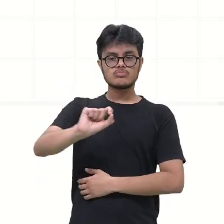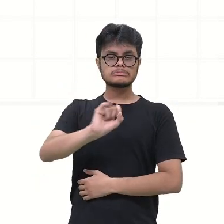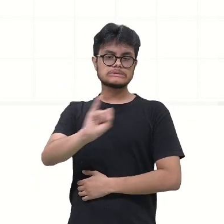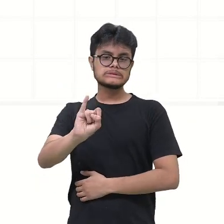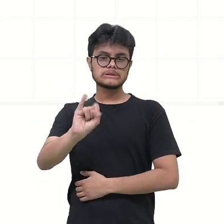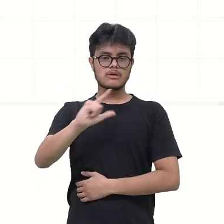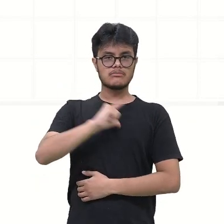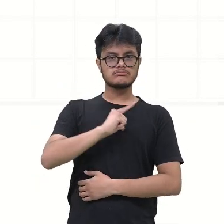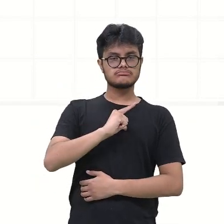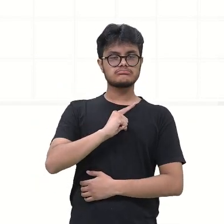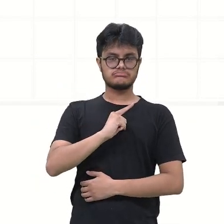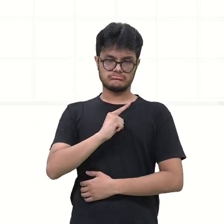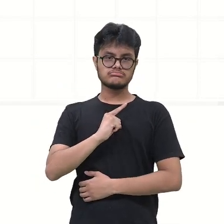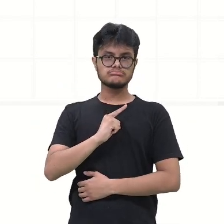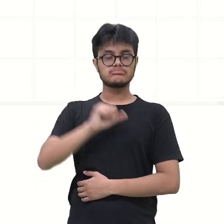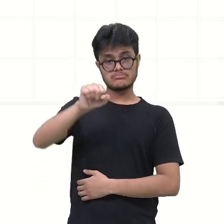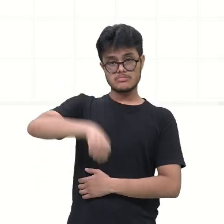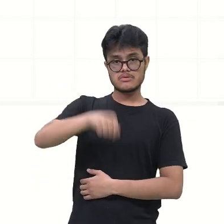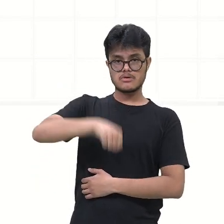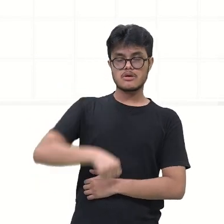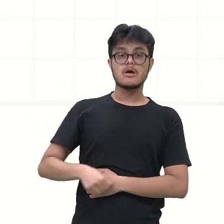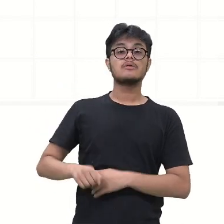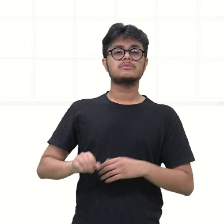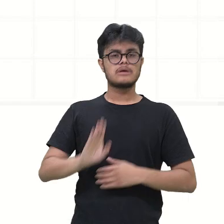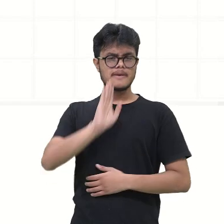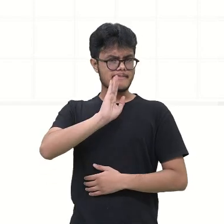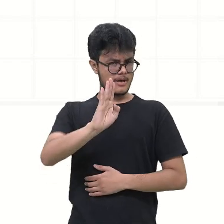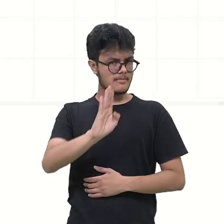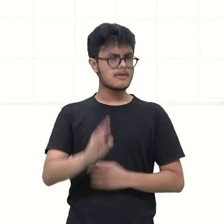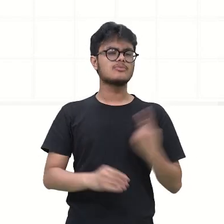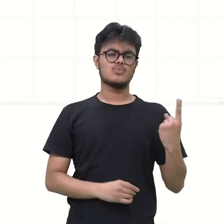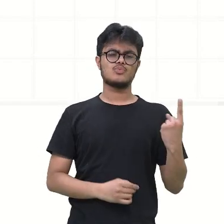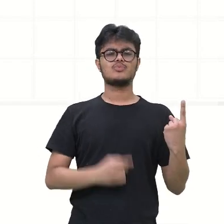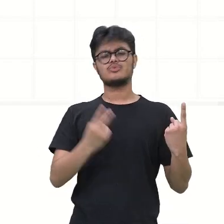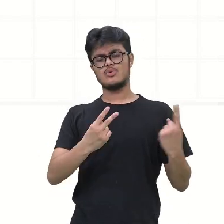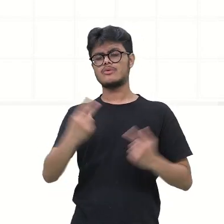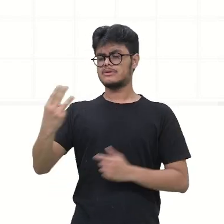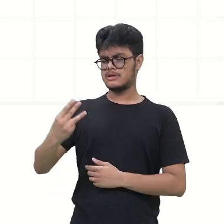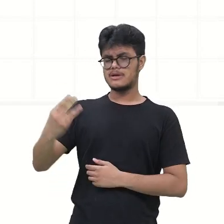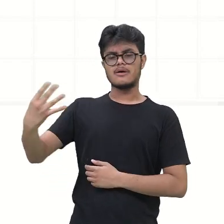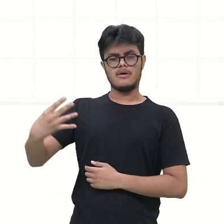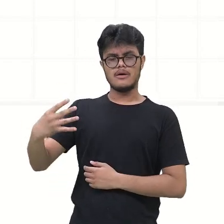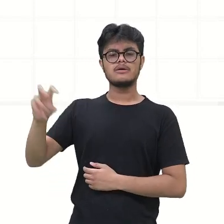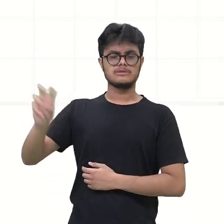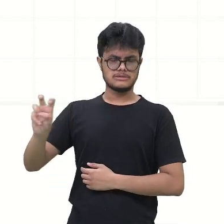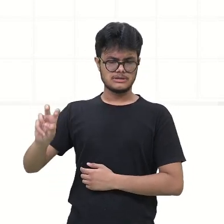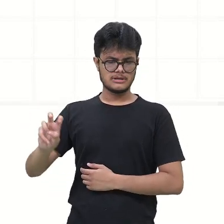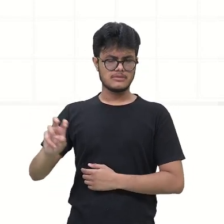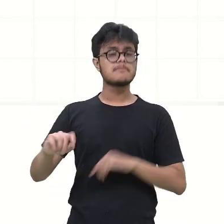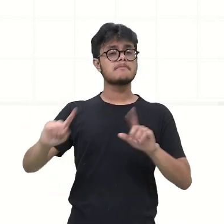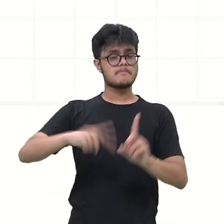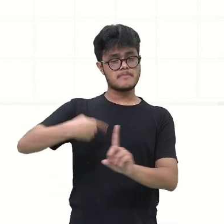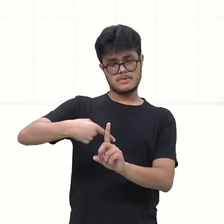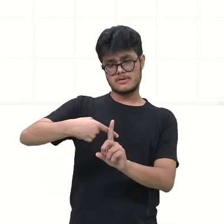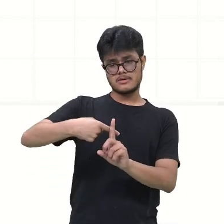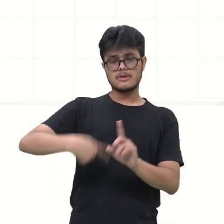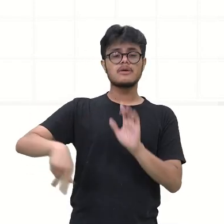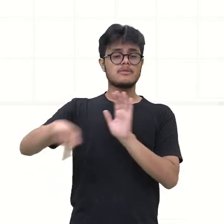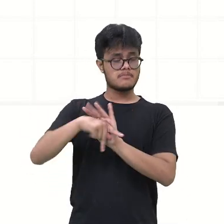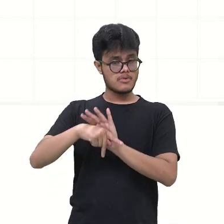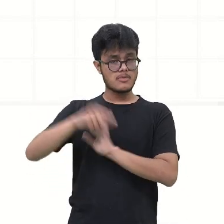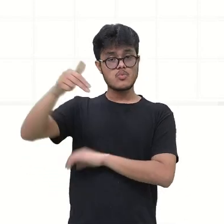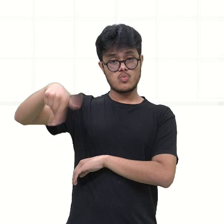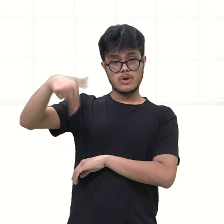eu vou ter tantos números, os principais, os que aparecem, né, são os números, os positivos são os números